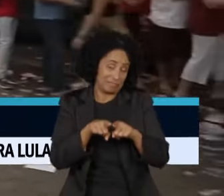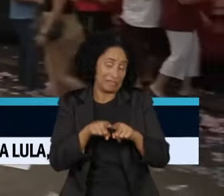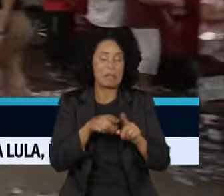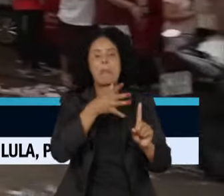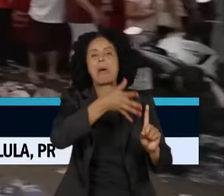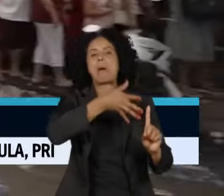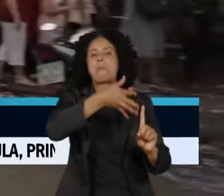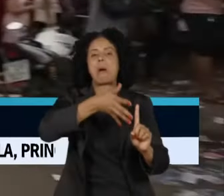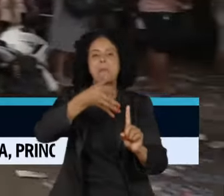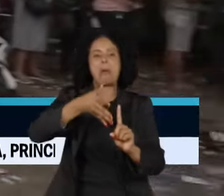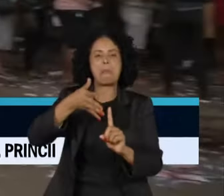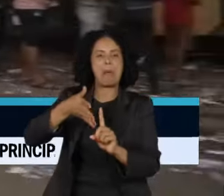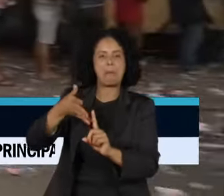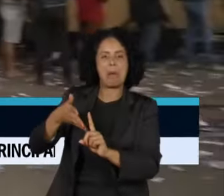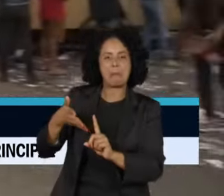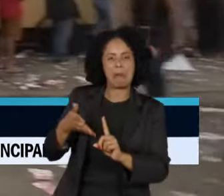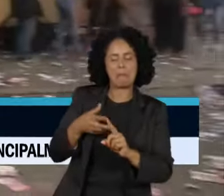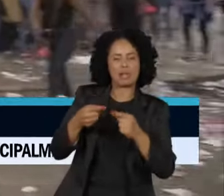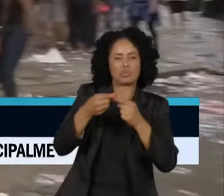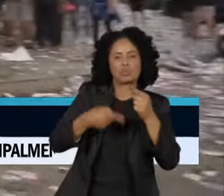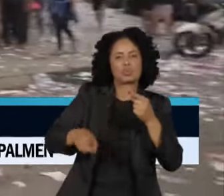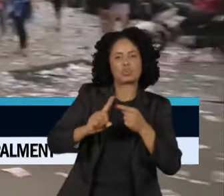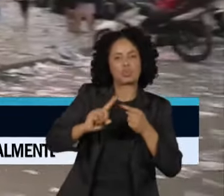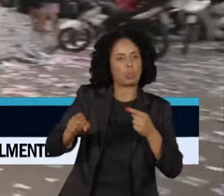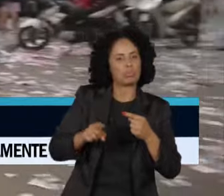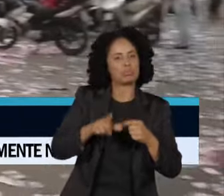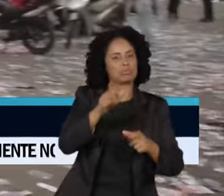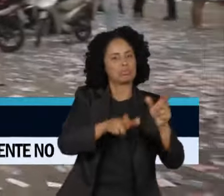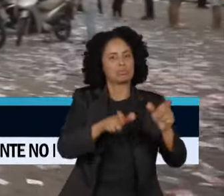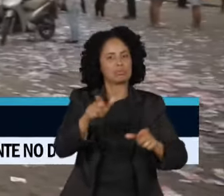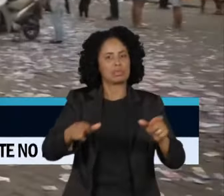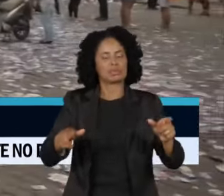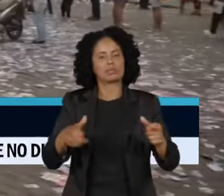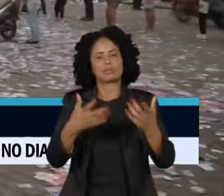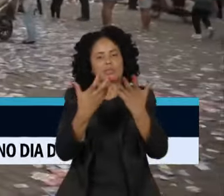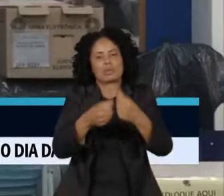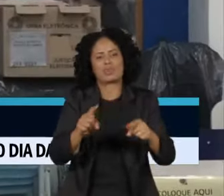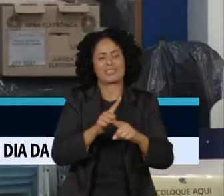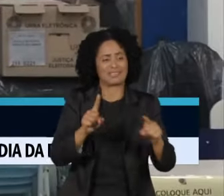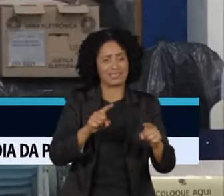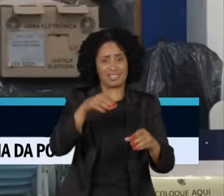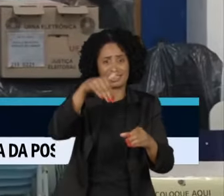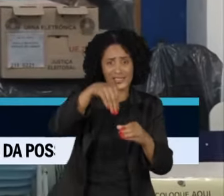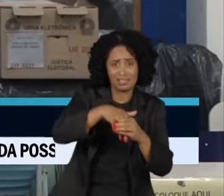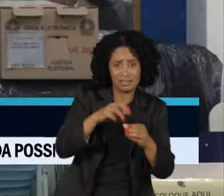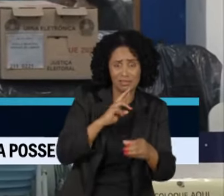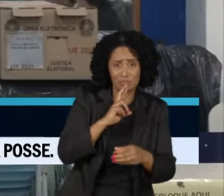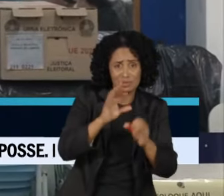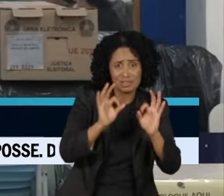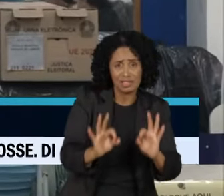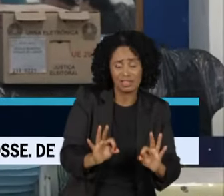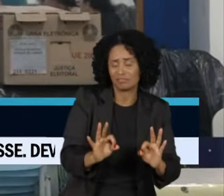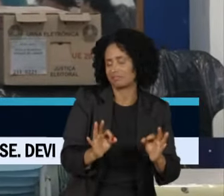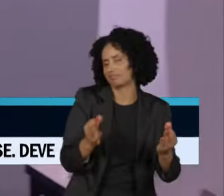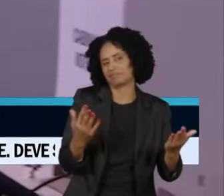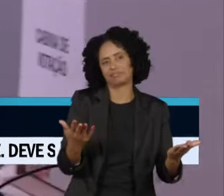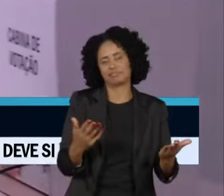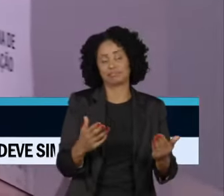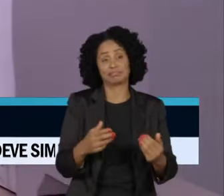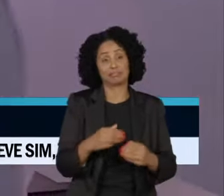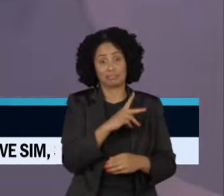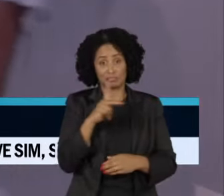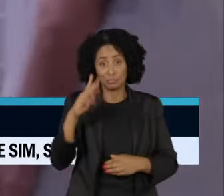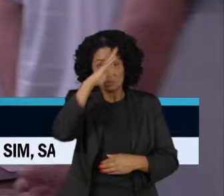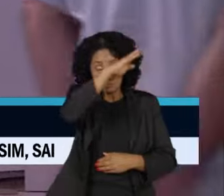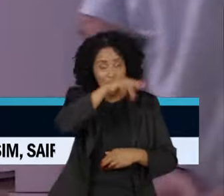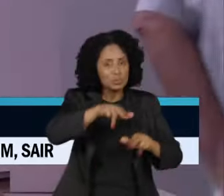que ele preparou, não tem lugar para uma aceitação respeitosa do resultado das urnas. Até porque ele sempre se colocou